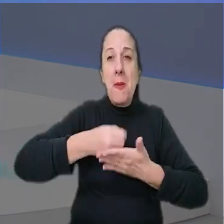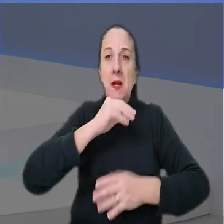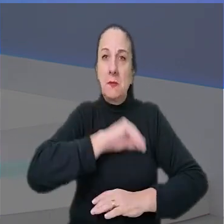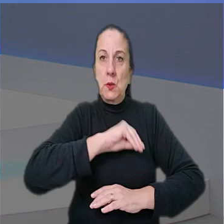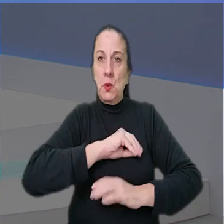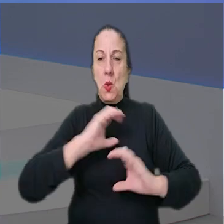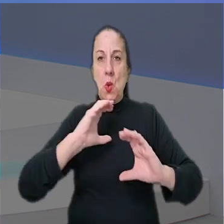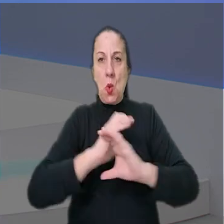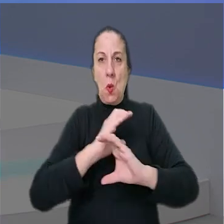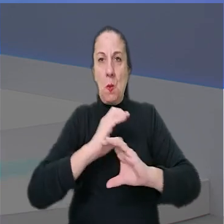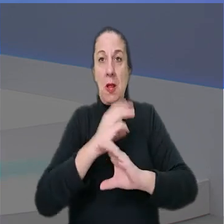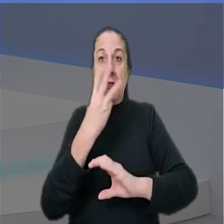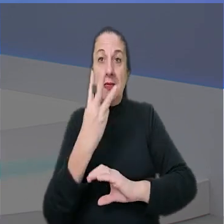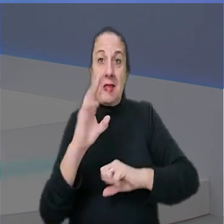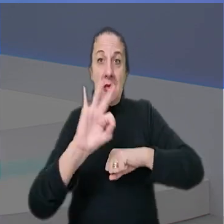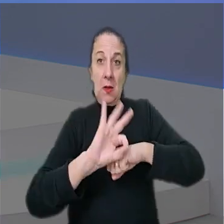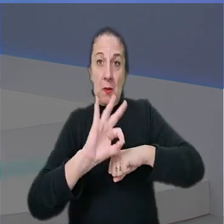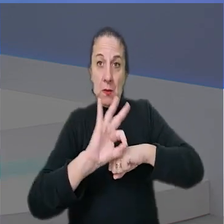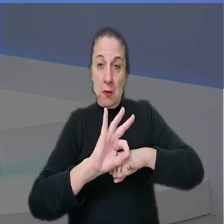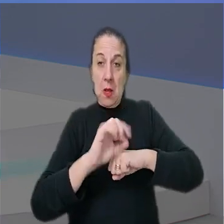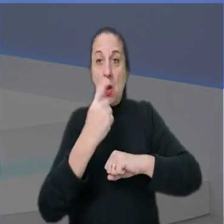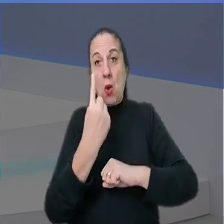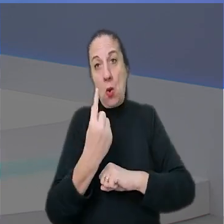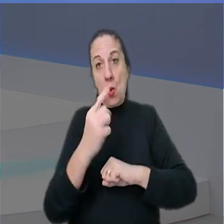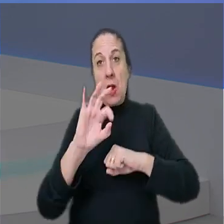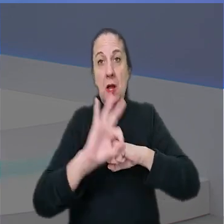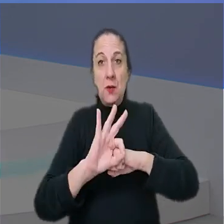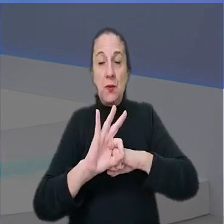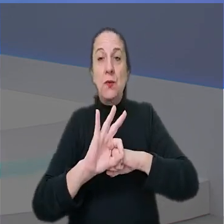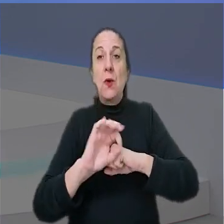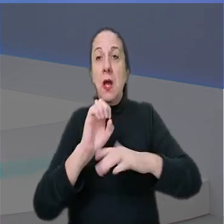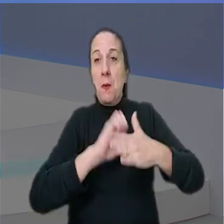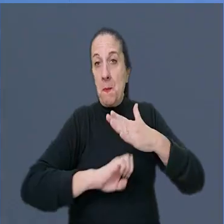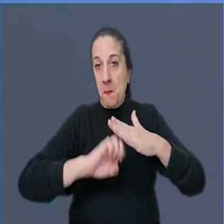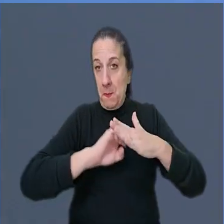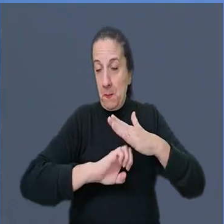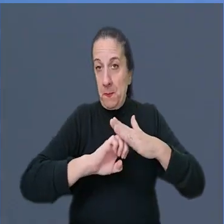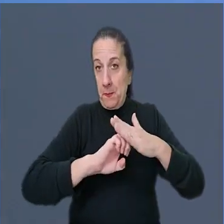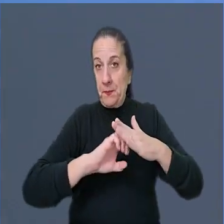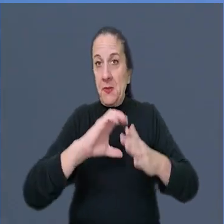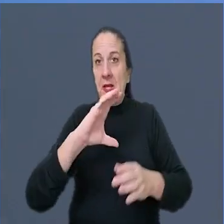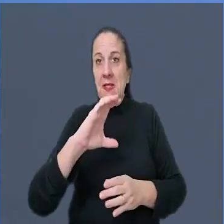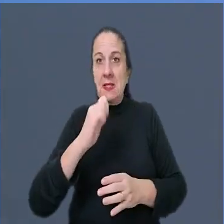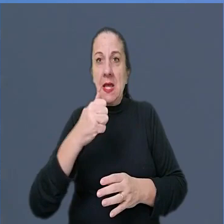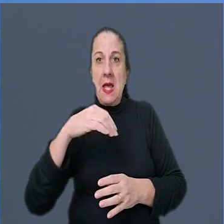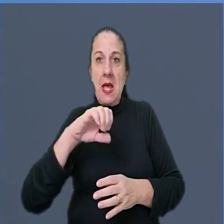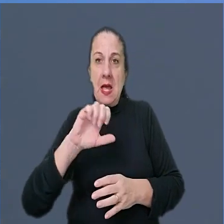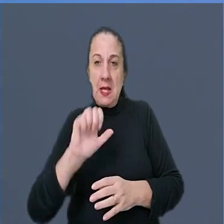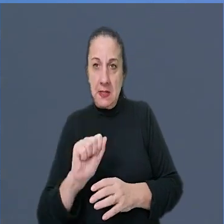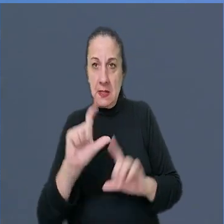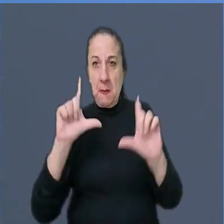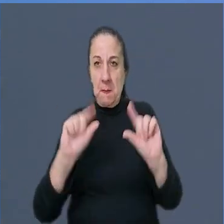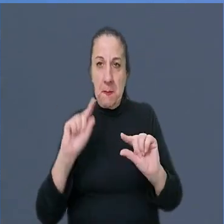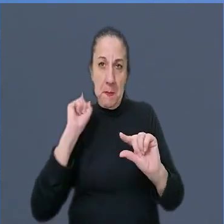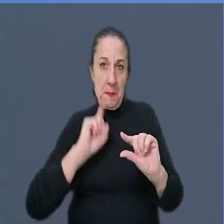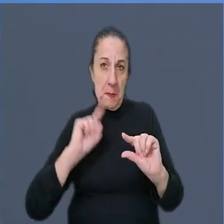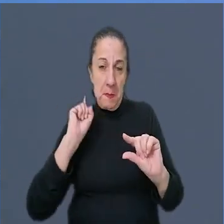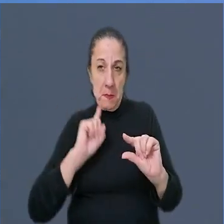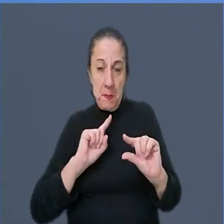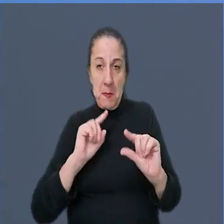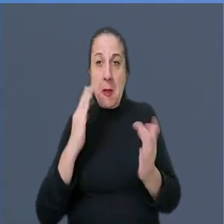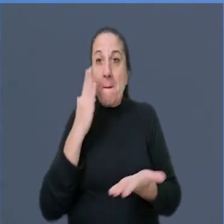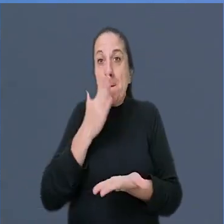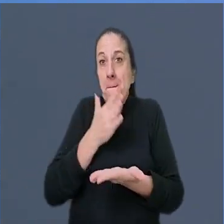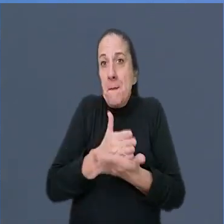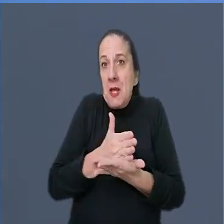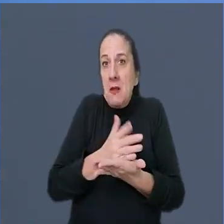o salário integral a 3 advogados e a uma advogada da empresa. A Ceasa Mineira havia reduzido o salário